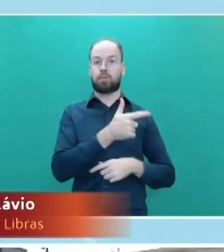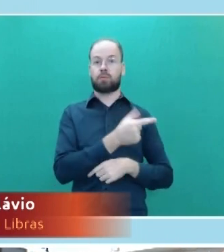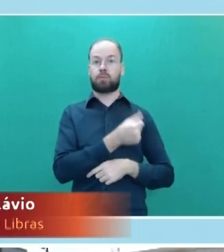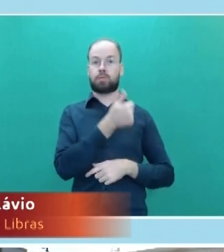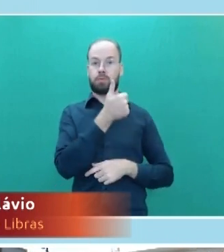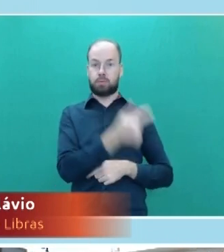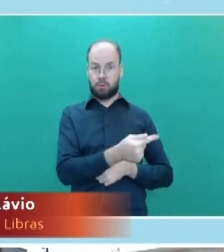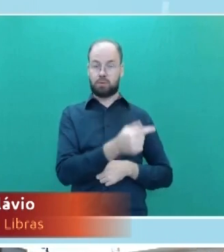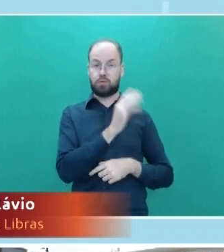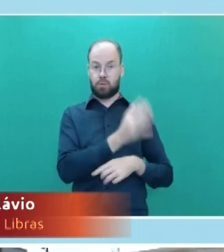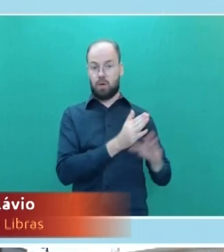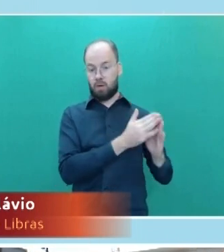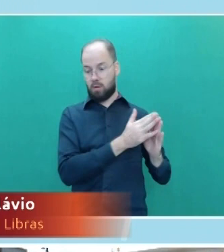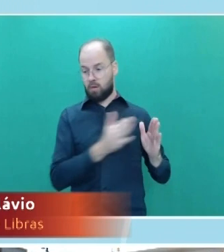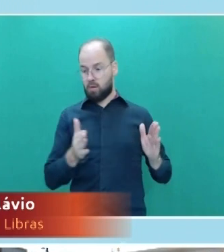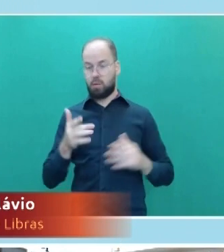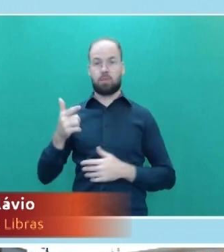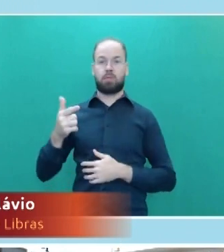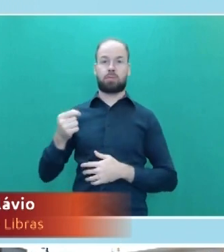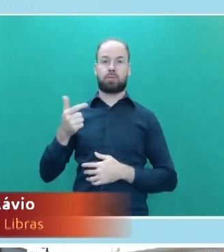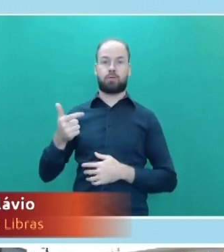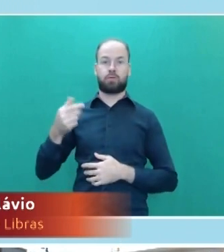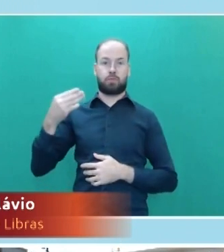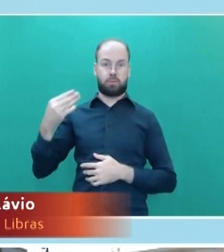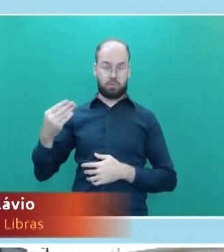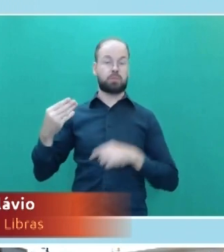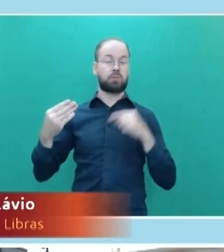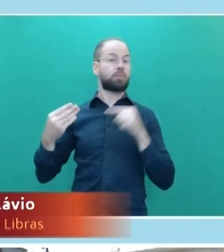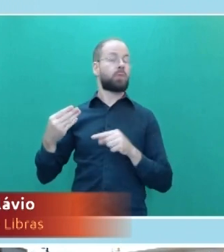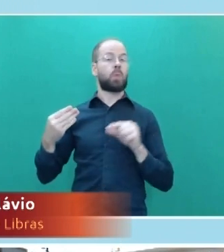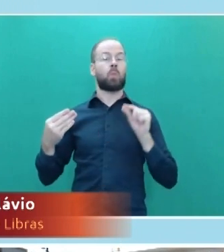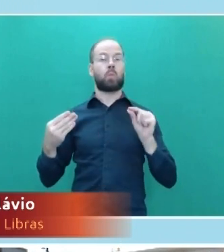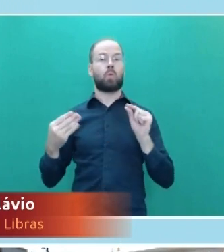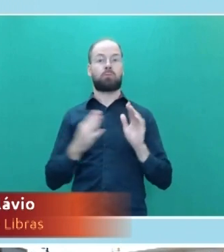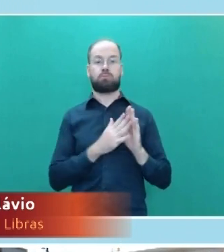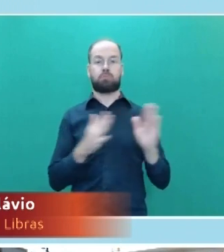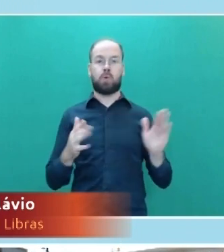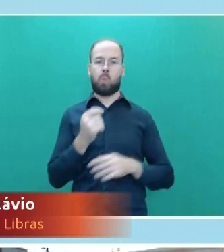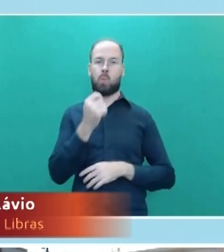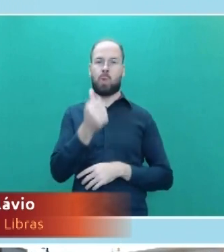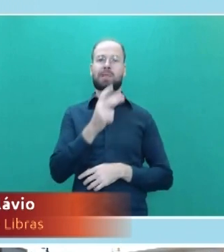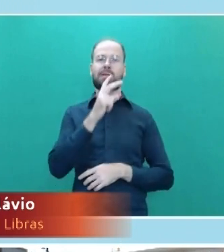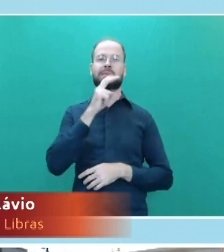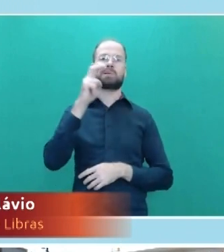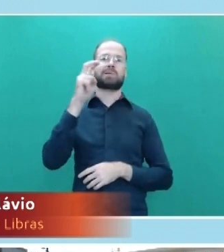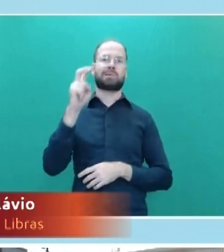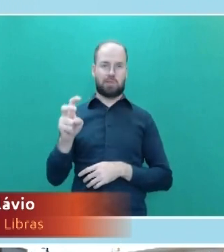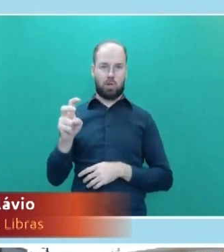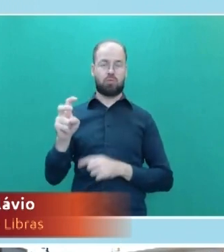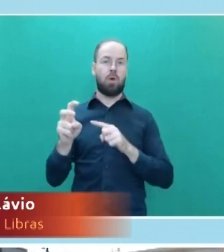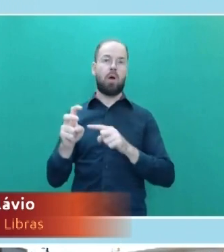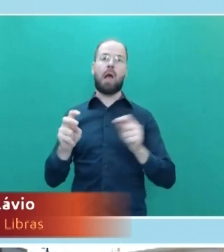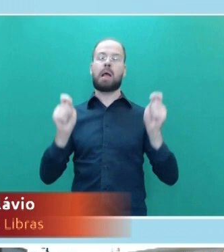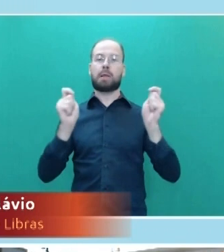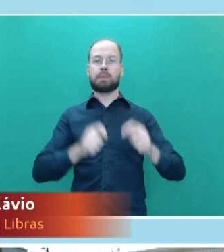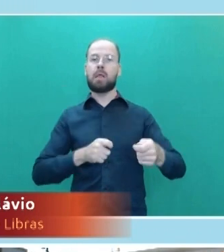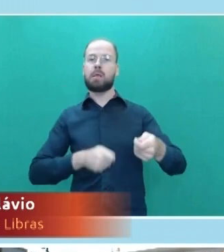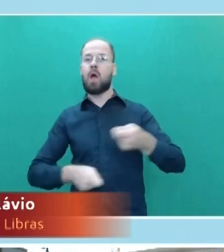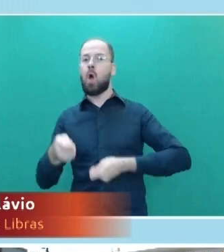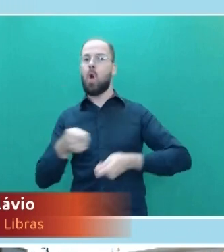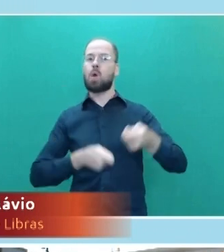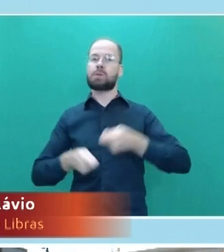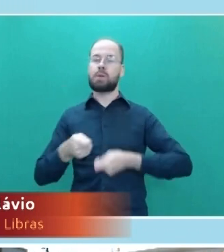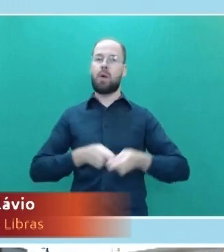de 2023, né, que colocou a possibilidade de negociação maior,